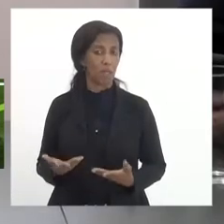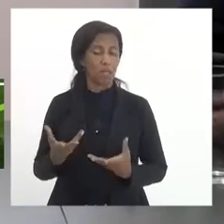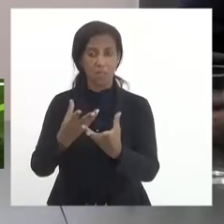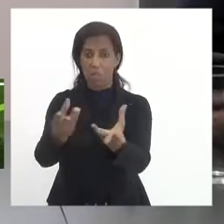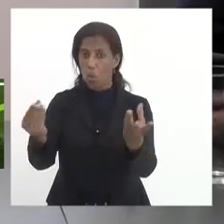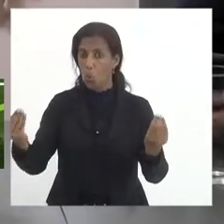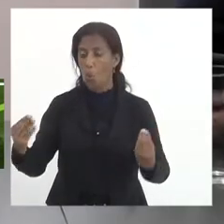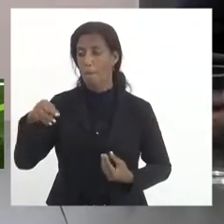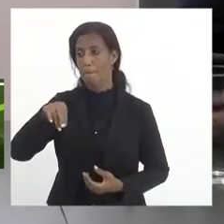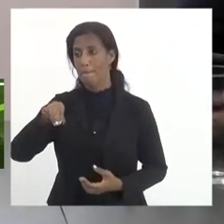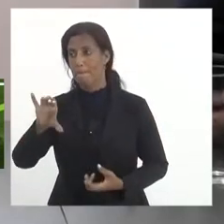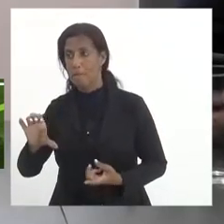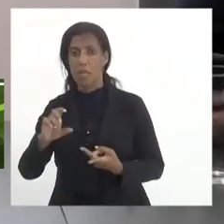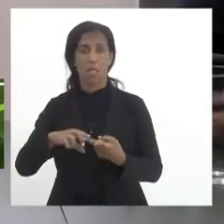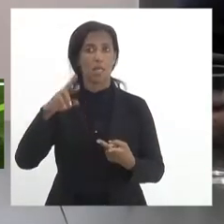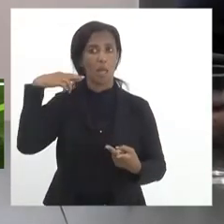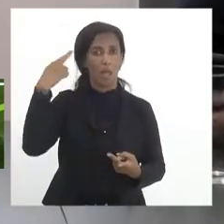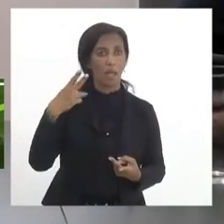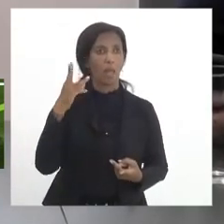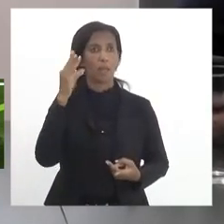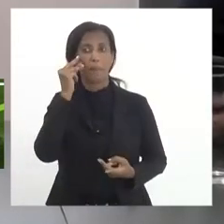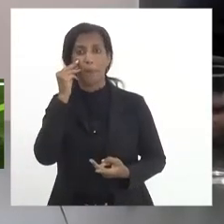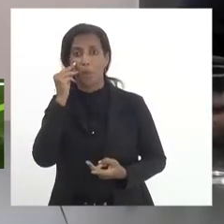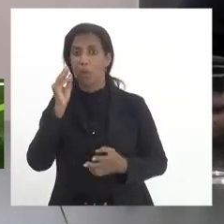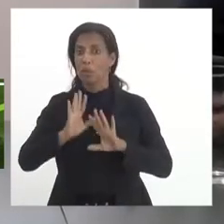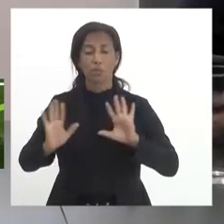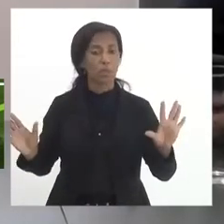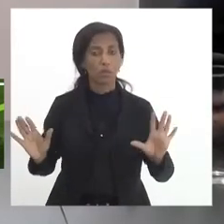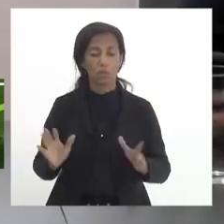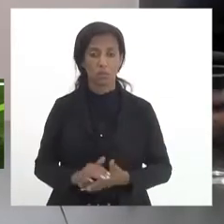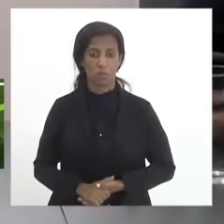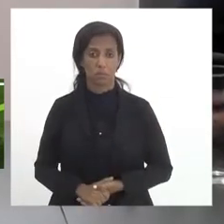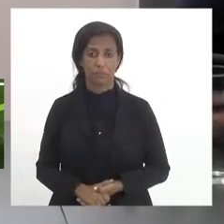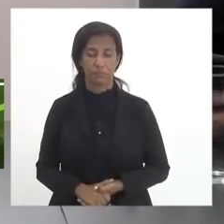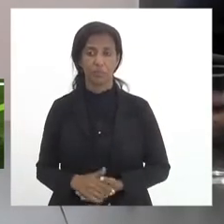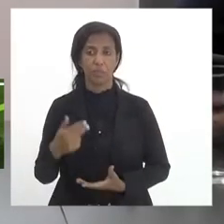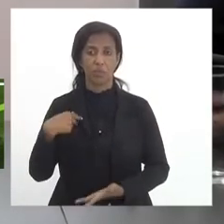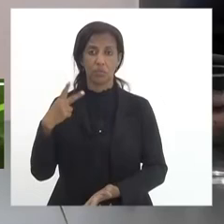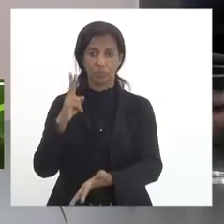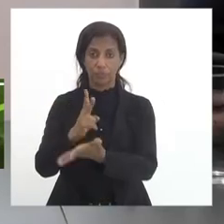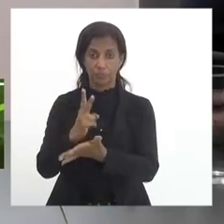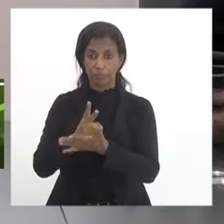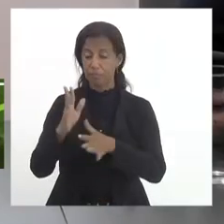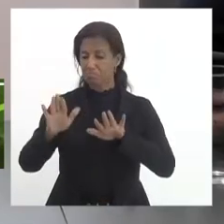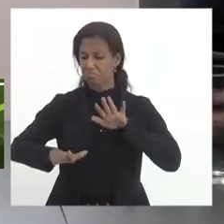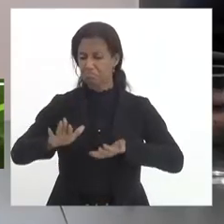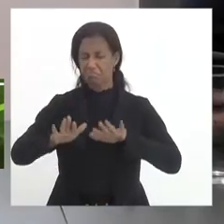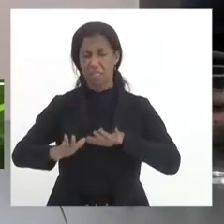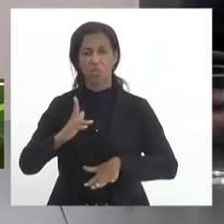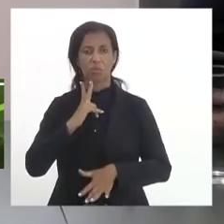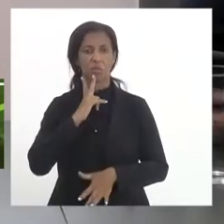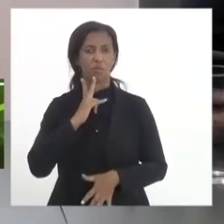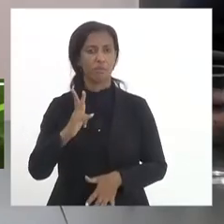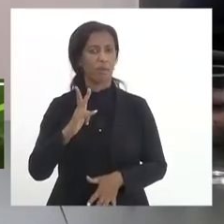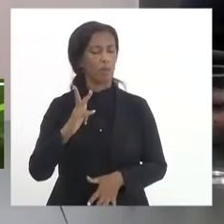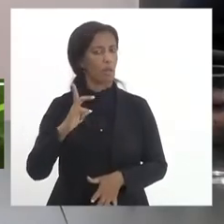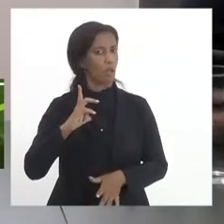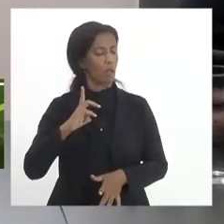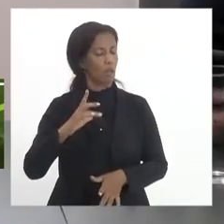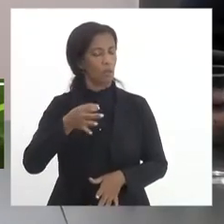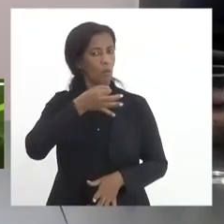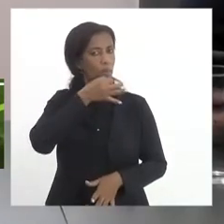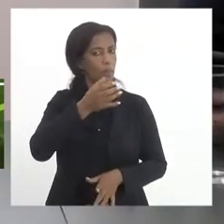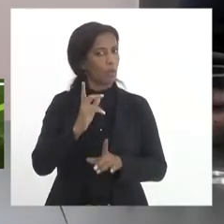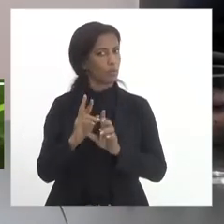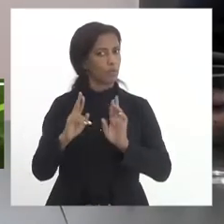deputado Mink, deputada Renata, deputada Mônica, é só isso. E eu vou continuar defendendo, mesmo já dizendo que eu tenho posições a respeito